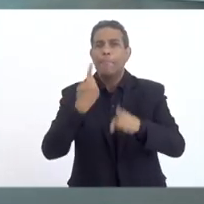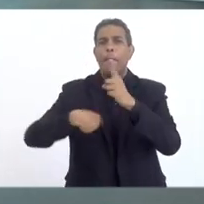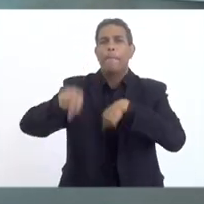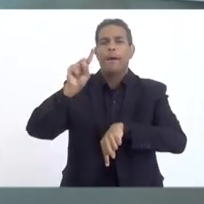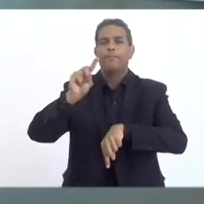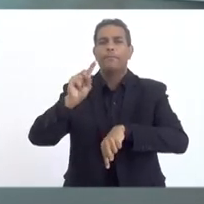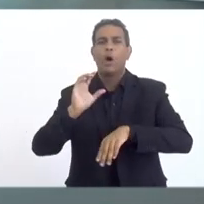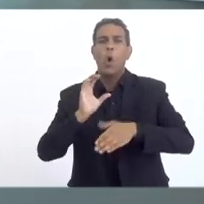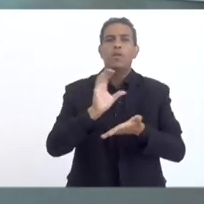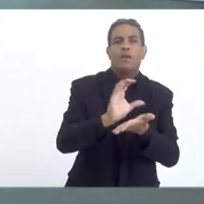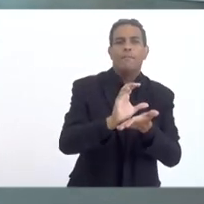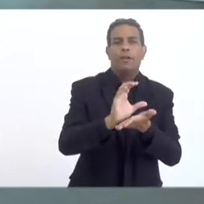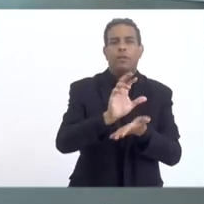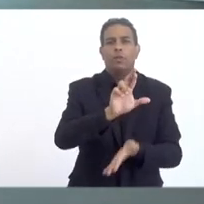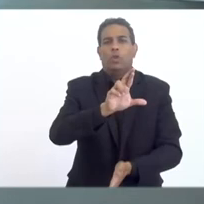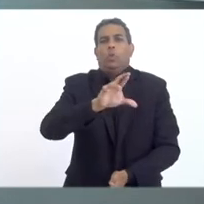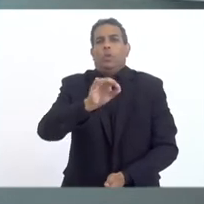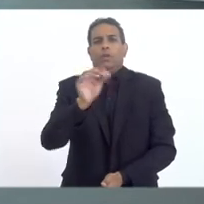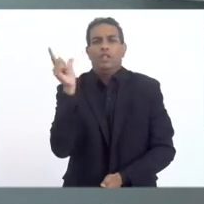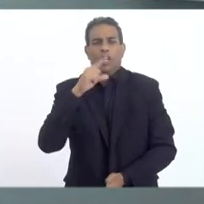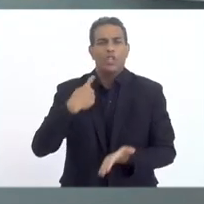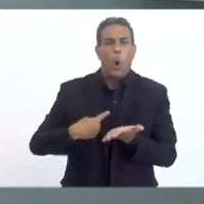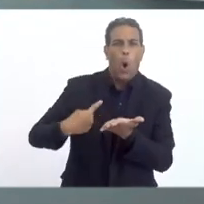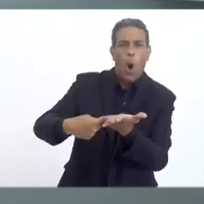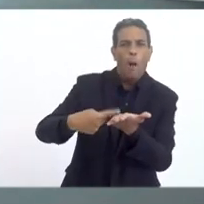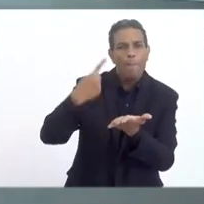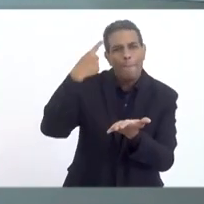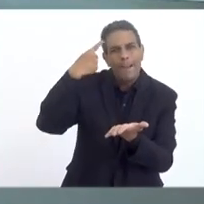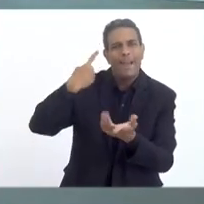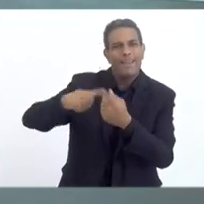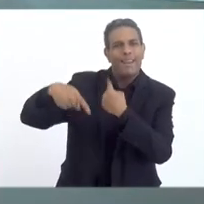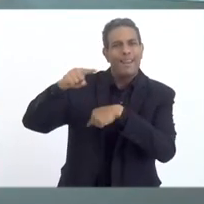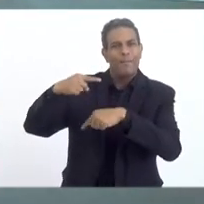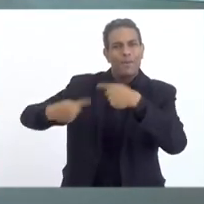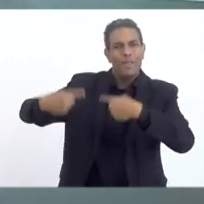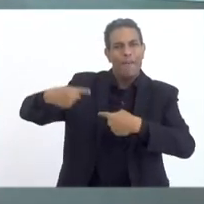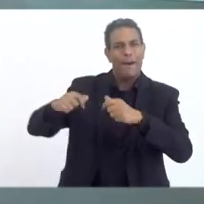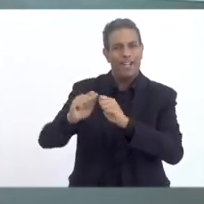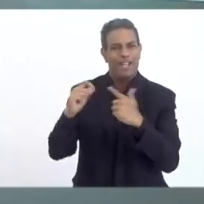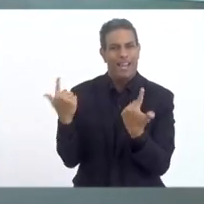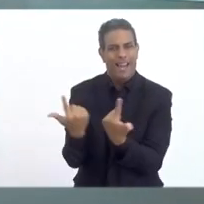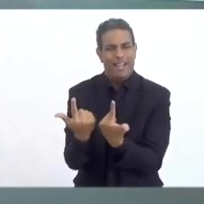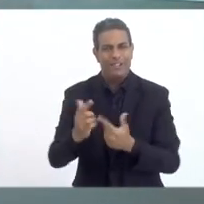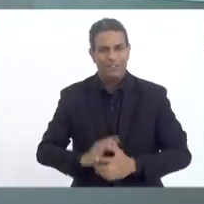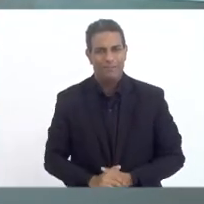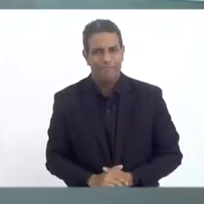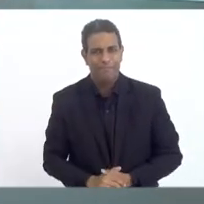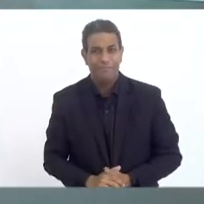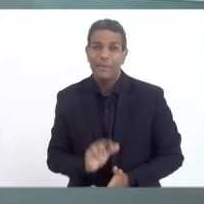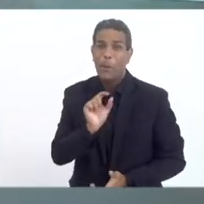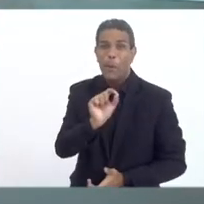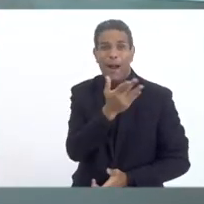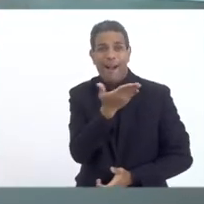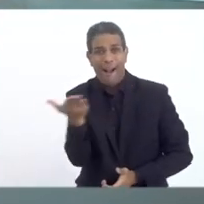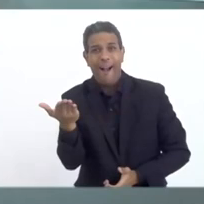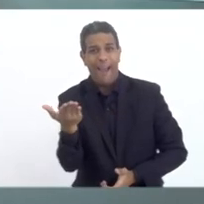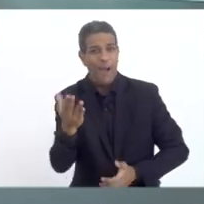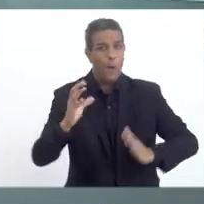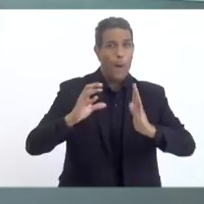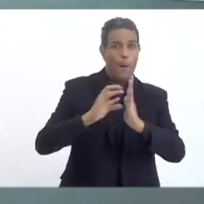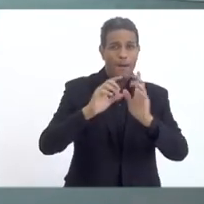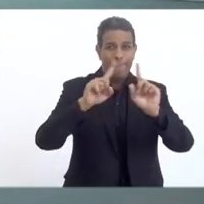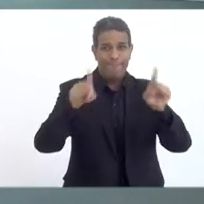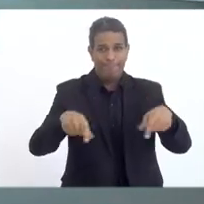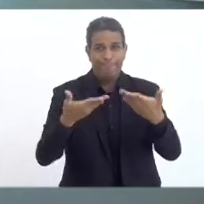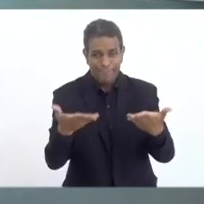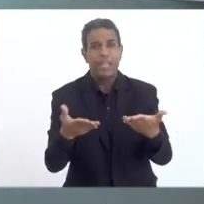fiscal, tão importante como a gente estava apontando anteriormente nos debates. Então, esta carreira, que